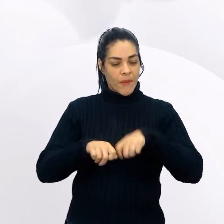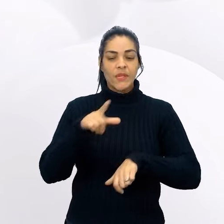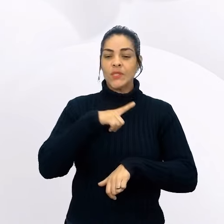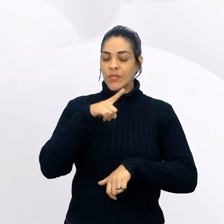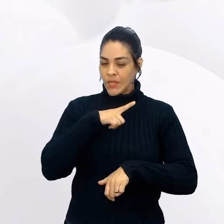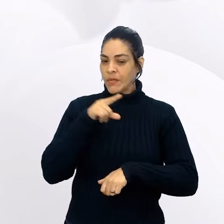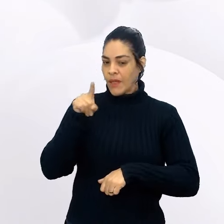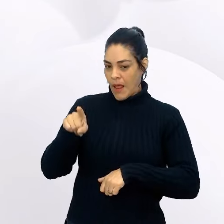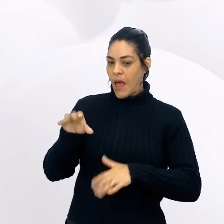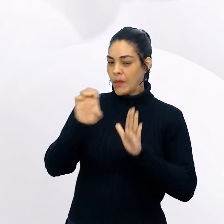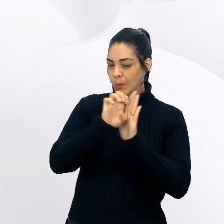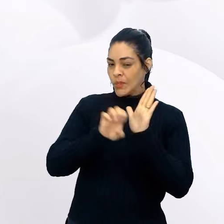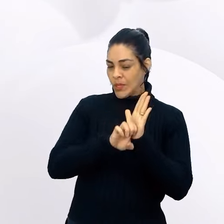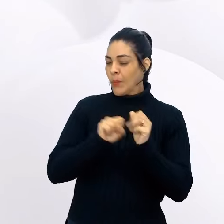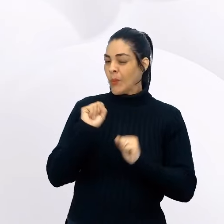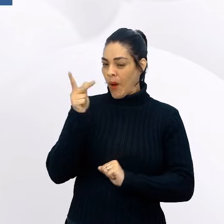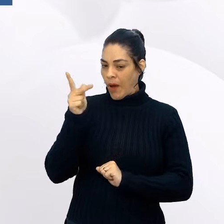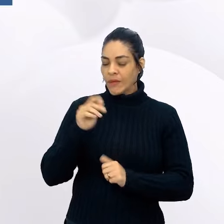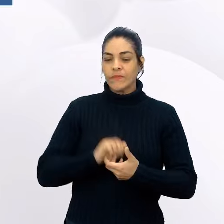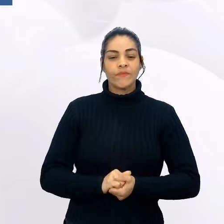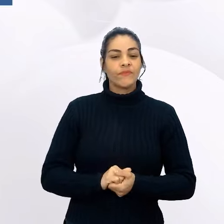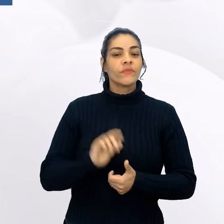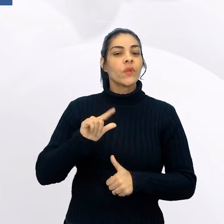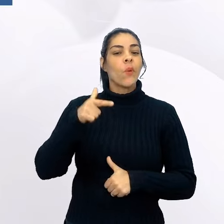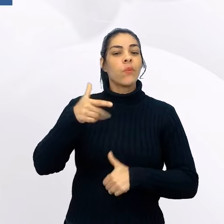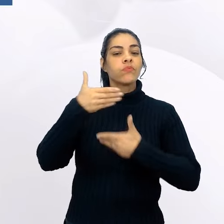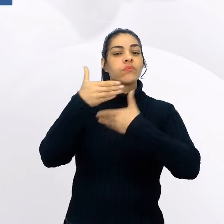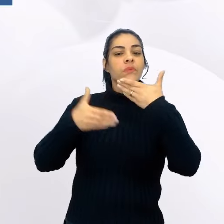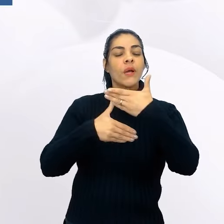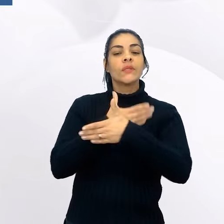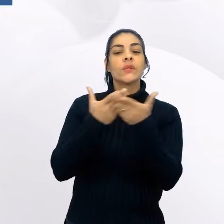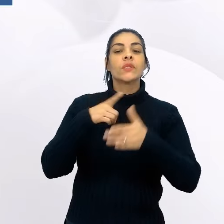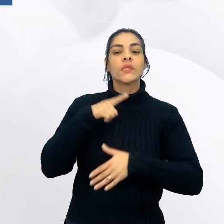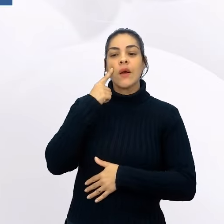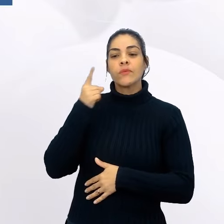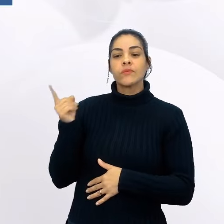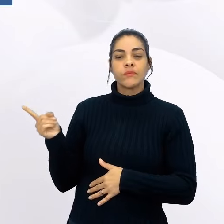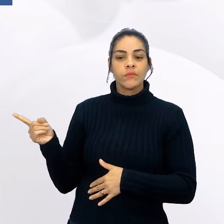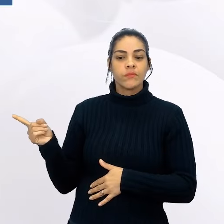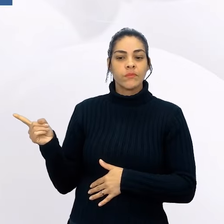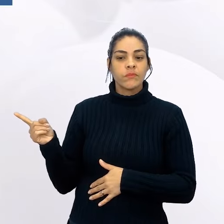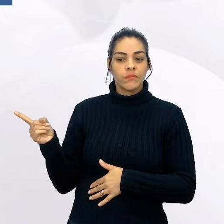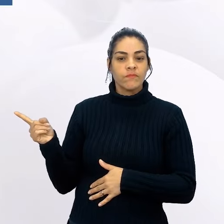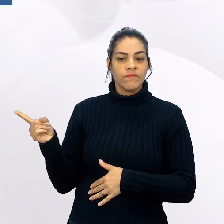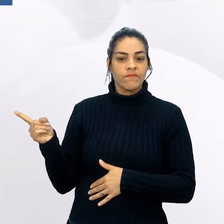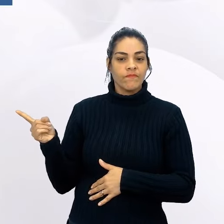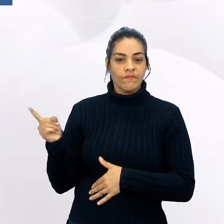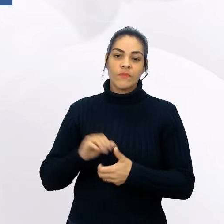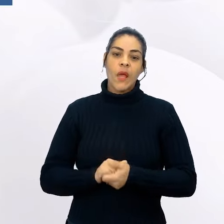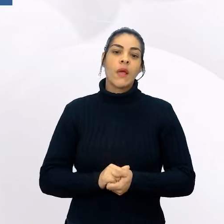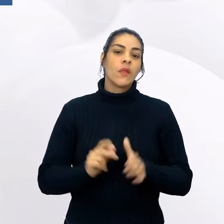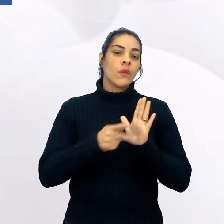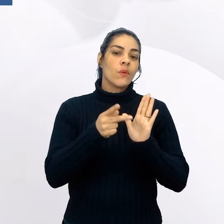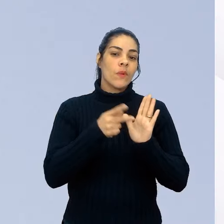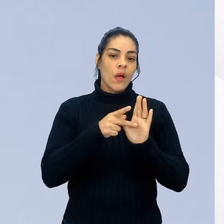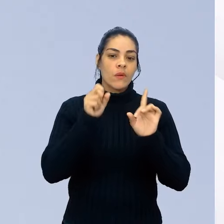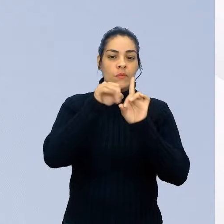estão lá no edital. Então, ó, no próximo slide, temos aí um tutorial do programa Multiplica SP,